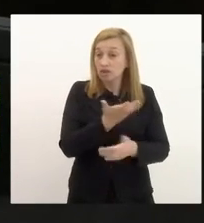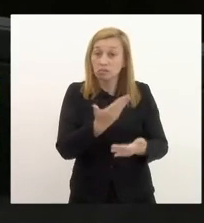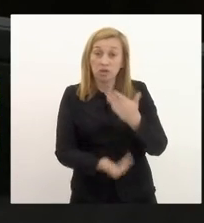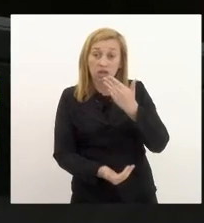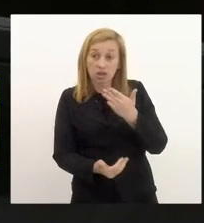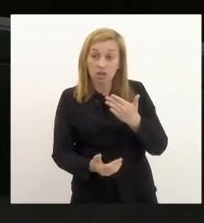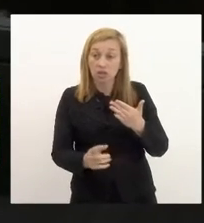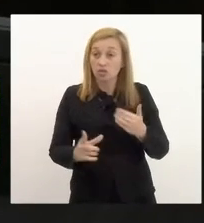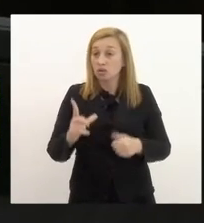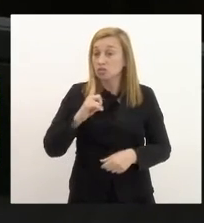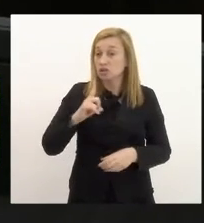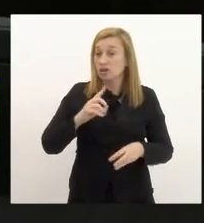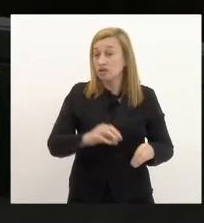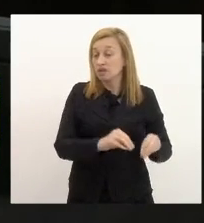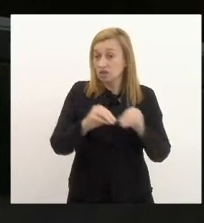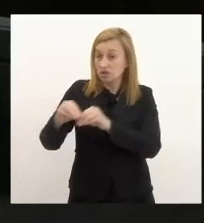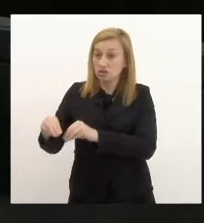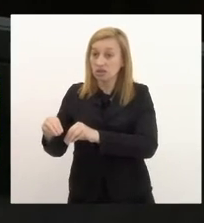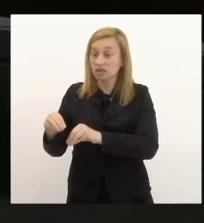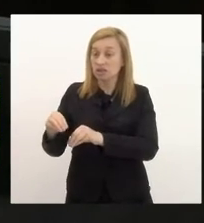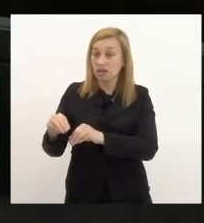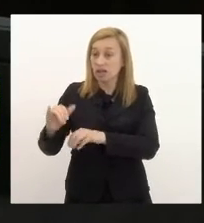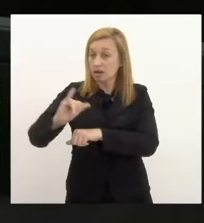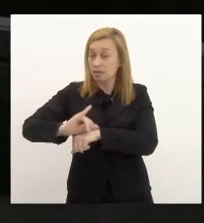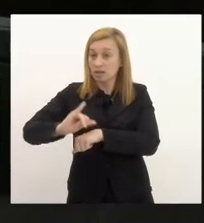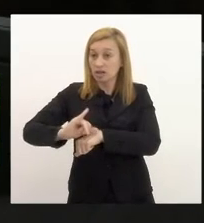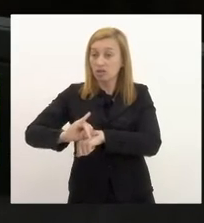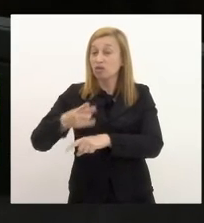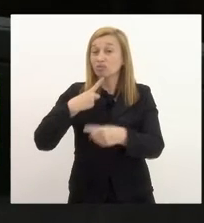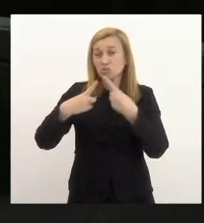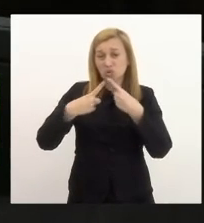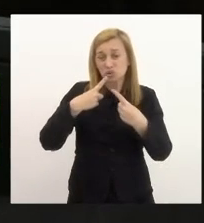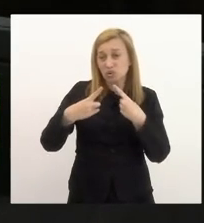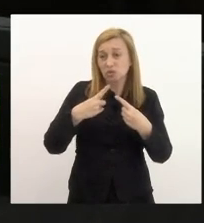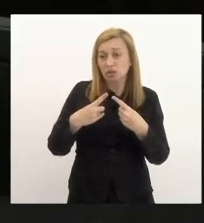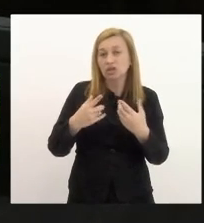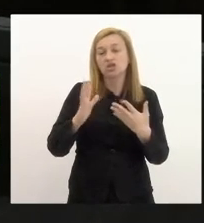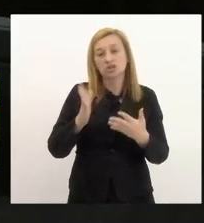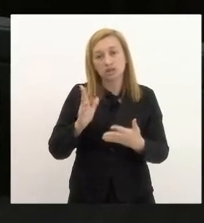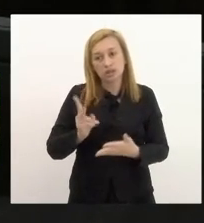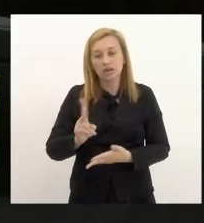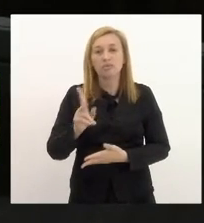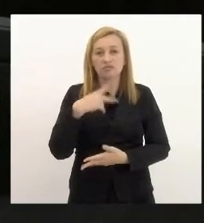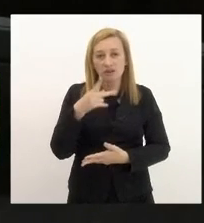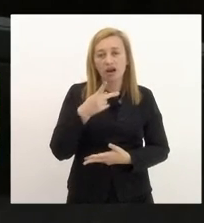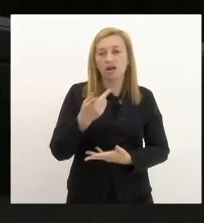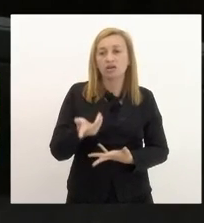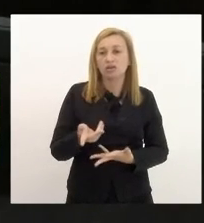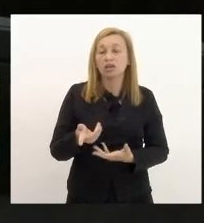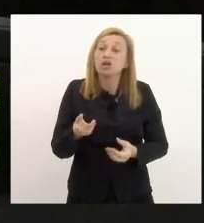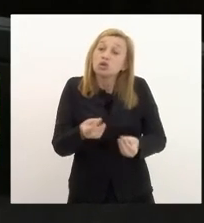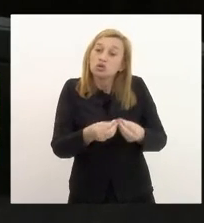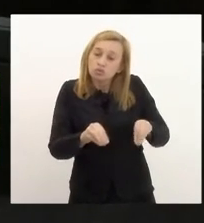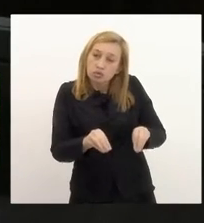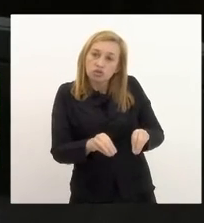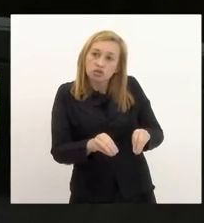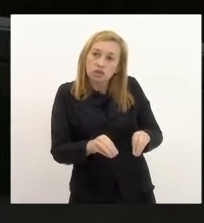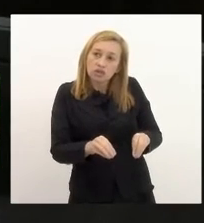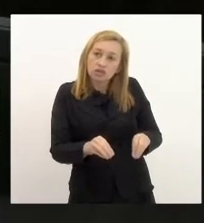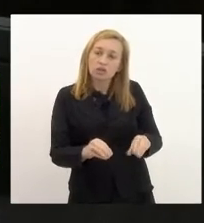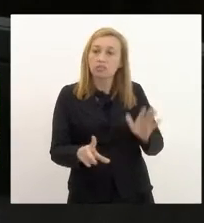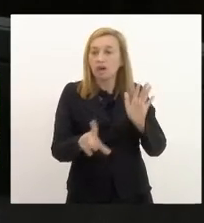perdeu quando houve a transferência da capital São discussões que a gente sempre coloca e os prejuízos causados